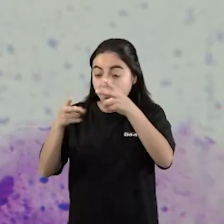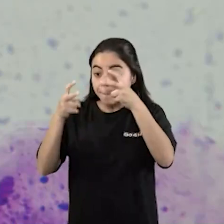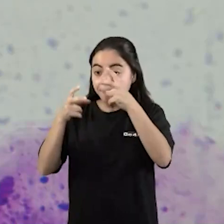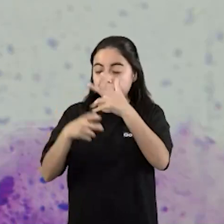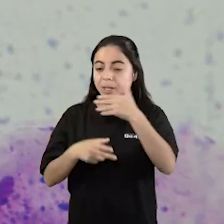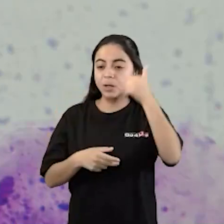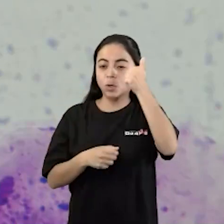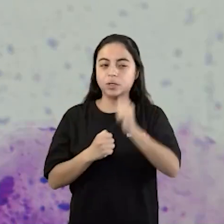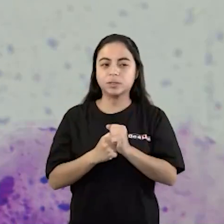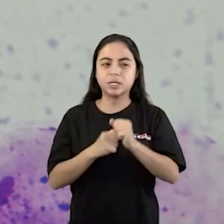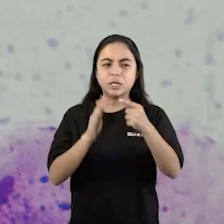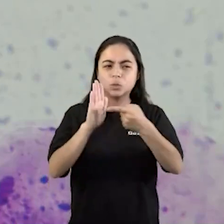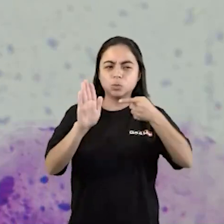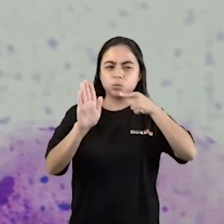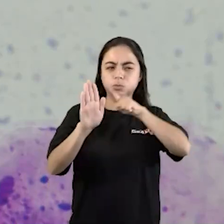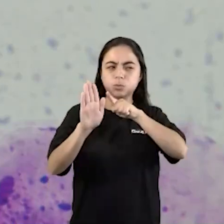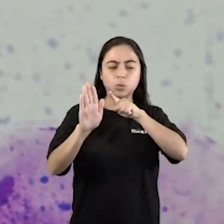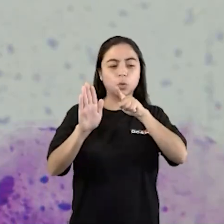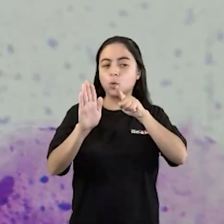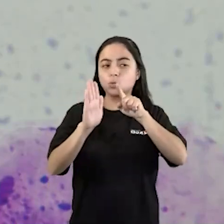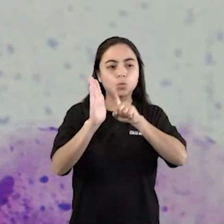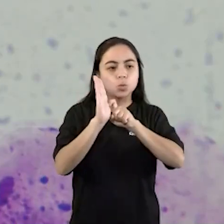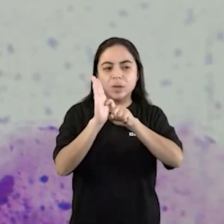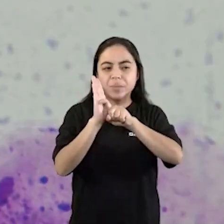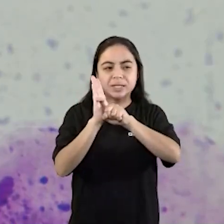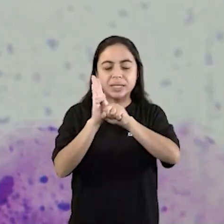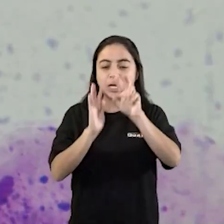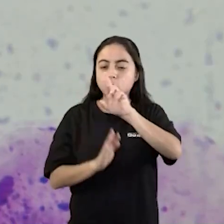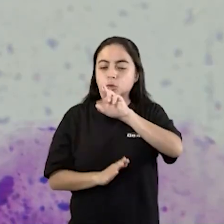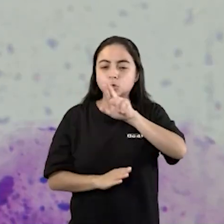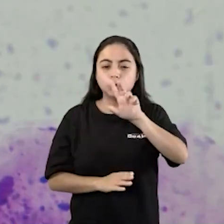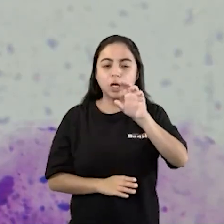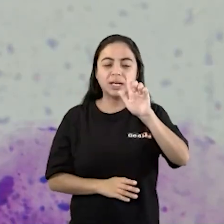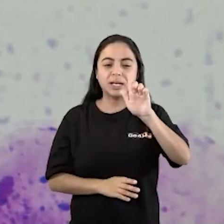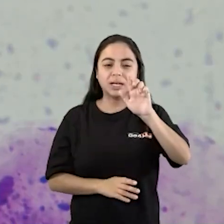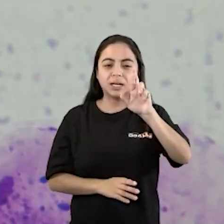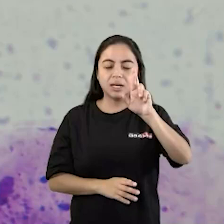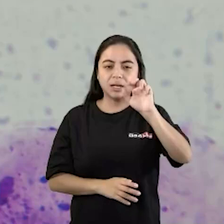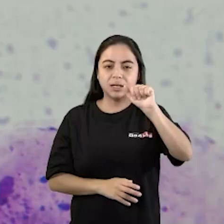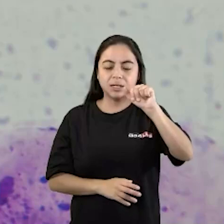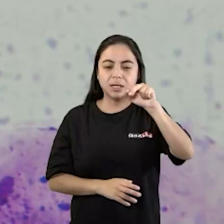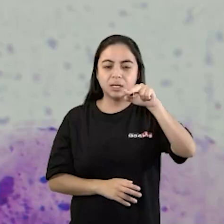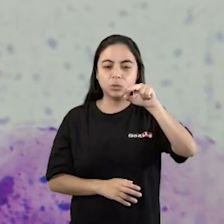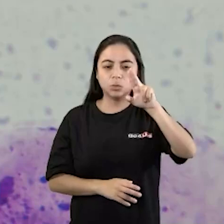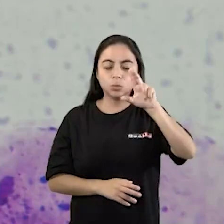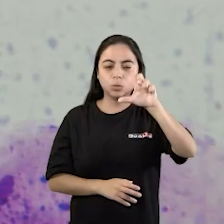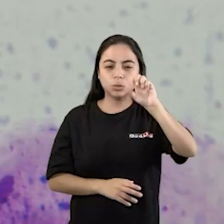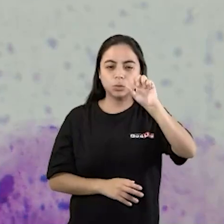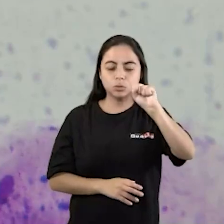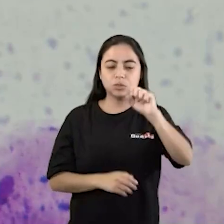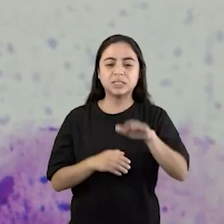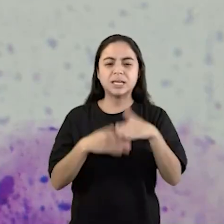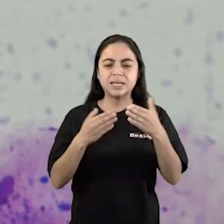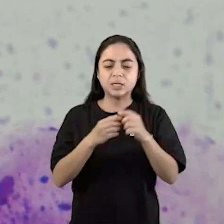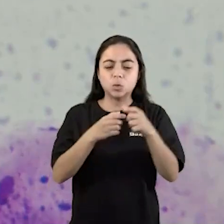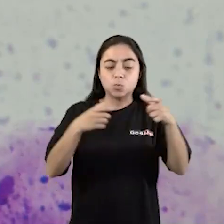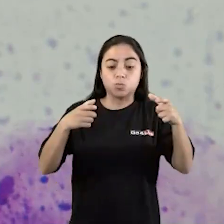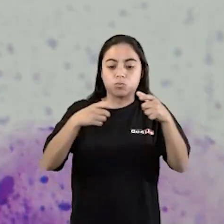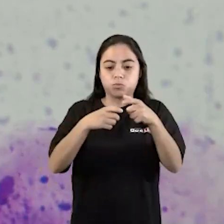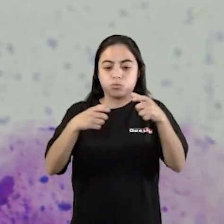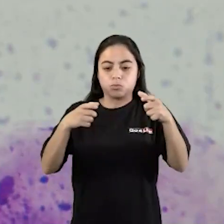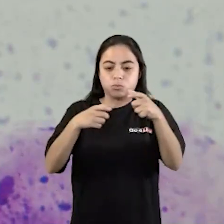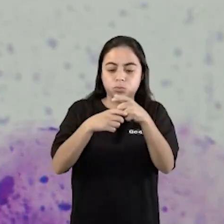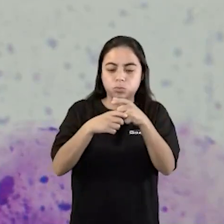ao fundo não é bactéria, gente, são grânulos. Essas estruturas são disformes em tamanho. Então, é